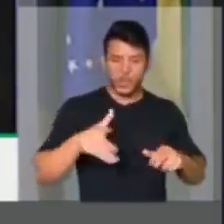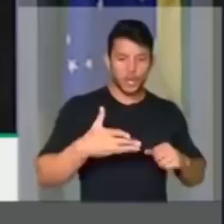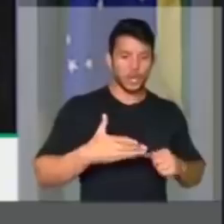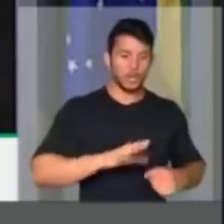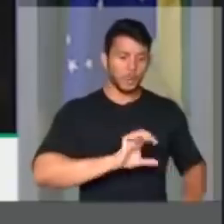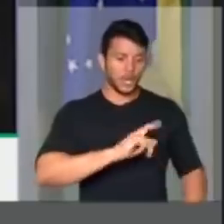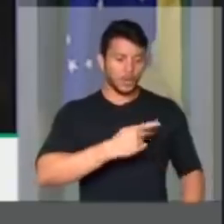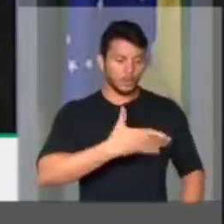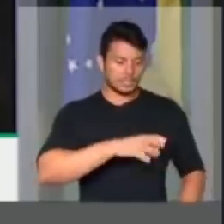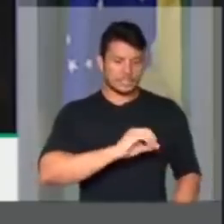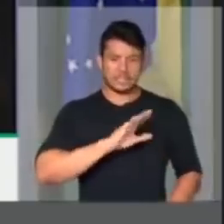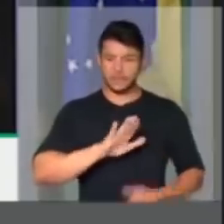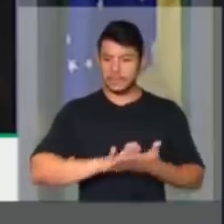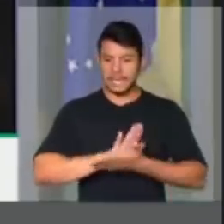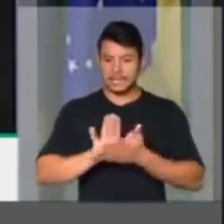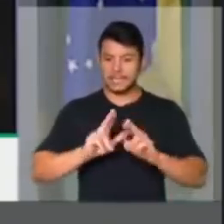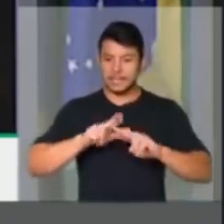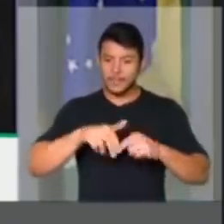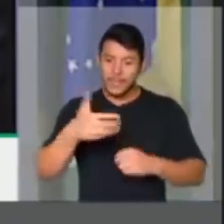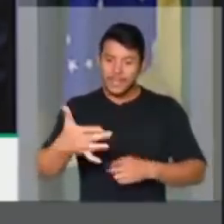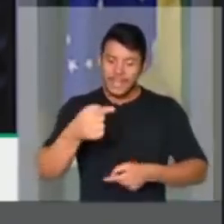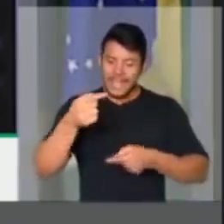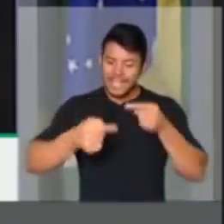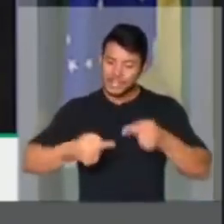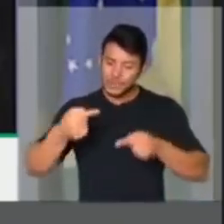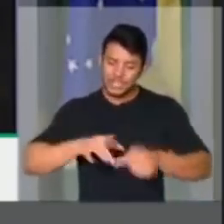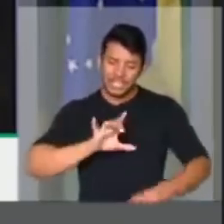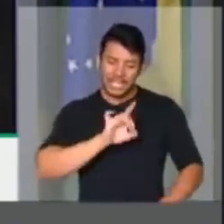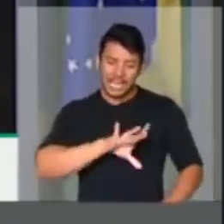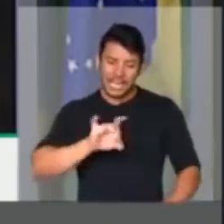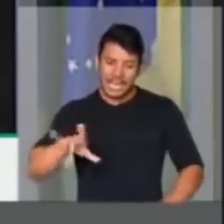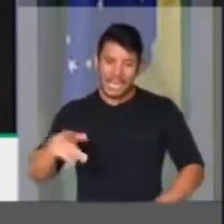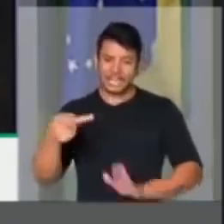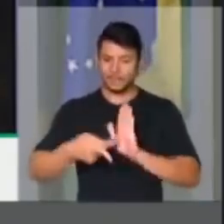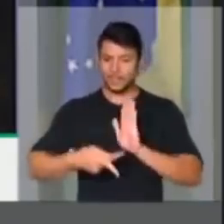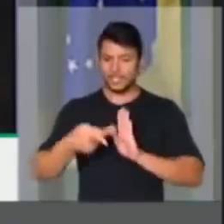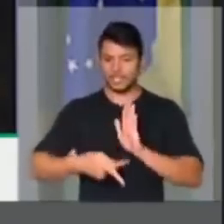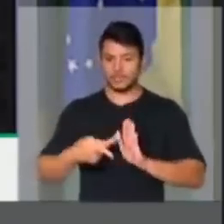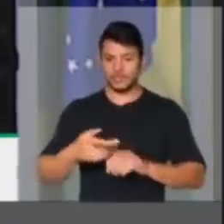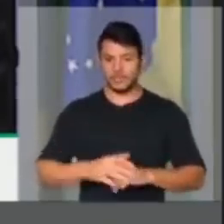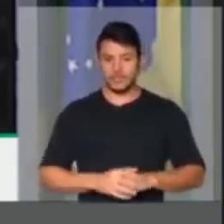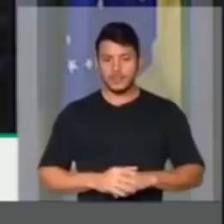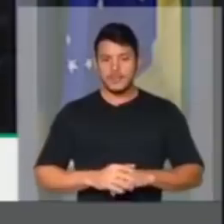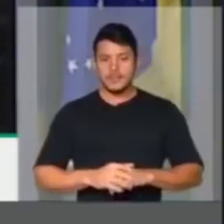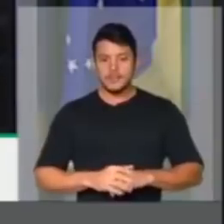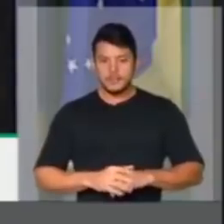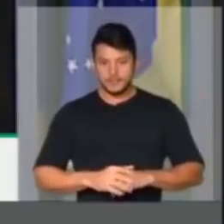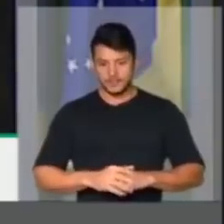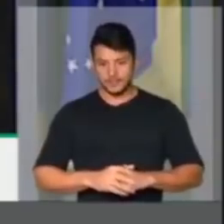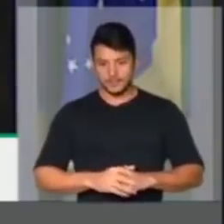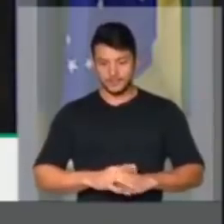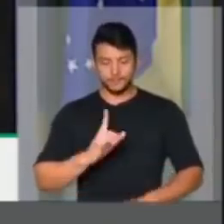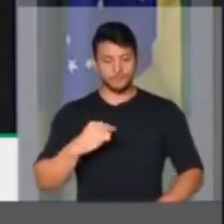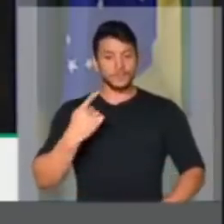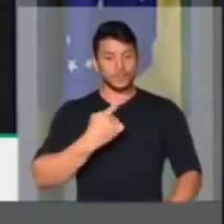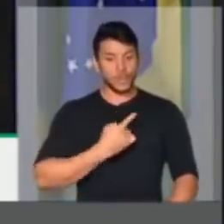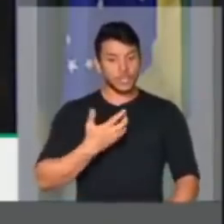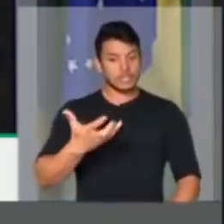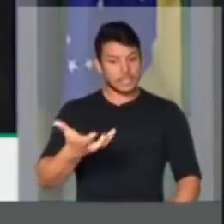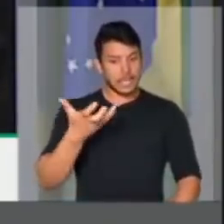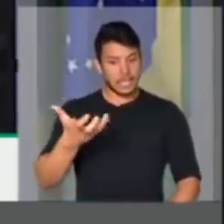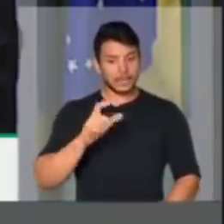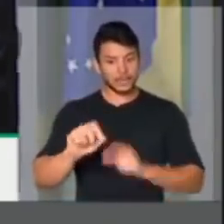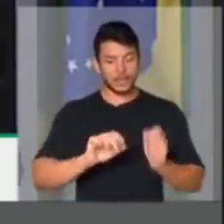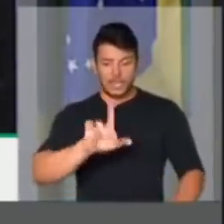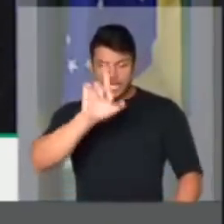discutir projeto a projeto aquilo que é proposto lá no Poder Executivo, em qualquer outro poder ou por colegas deputados. Nós queremos ter aqui